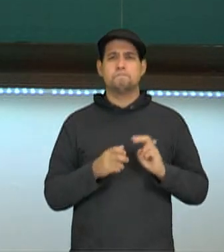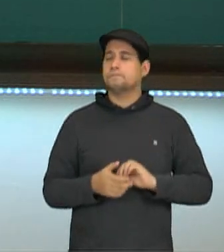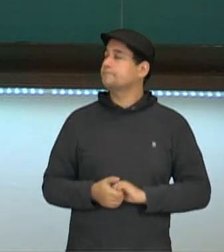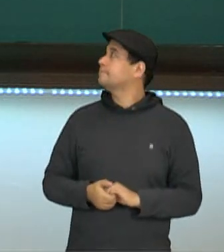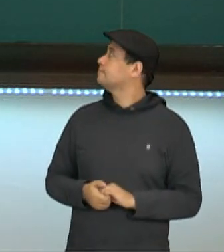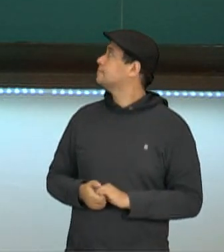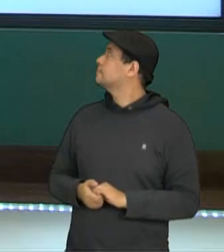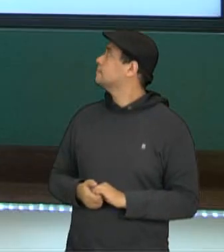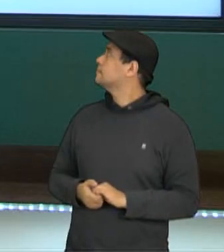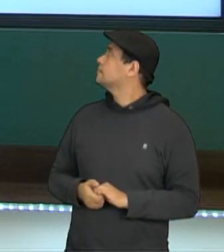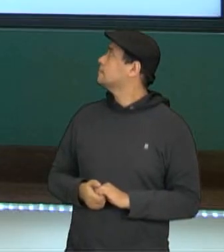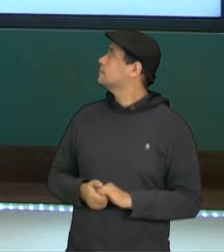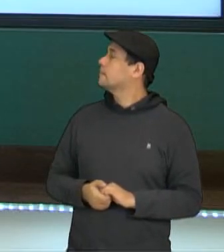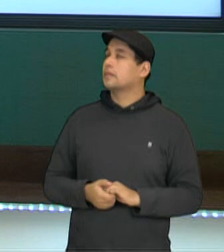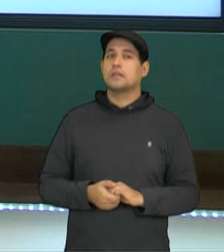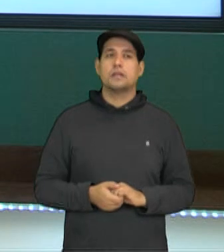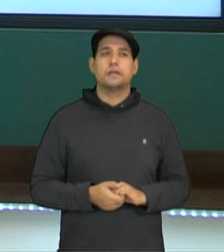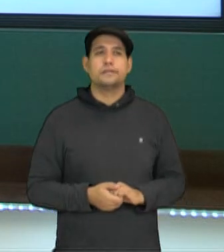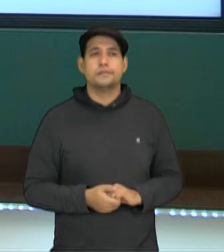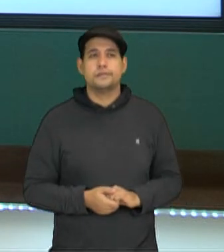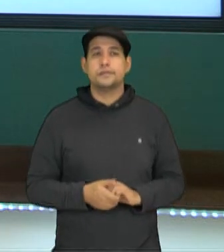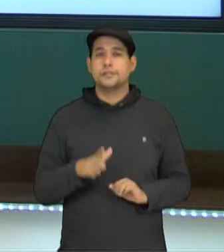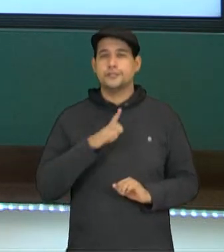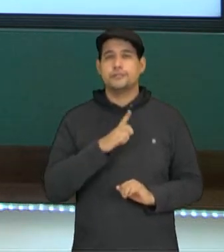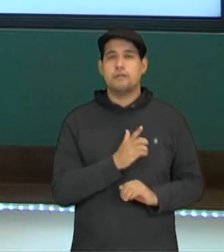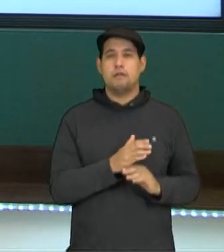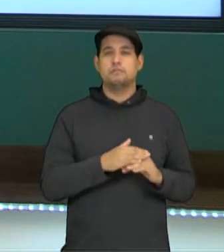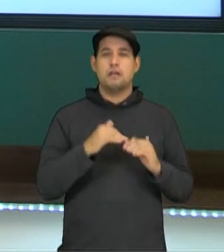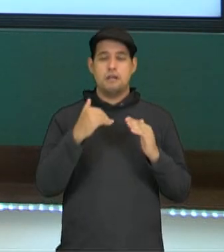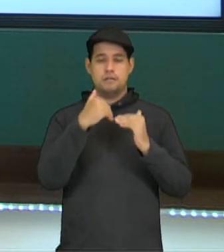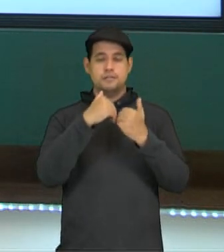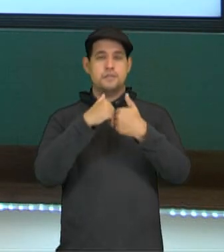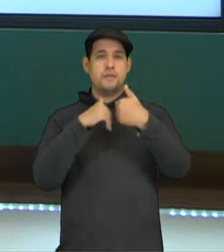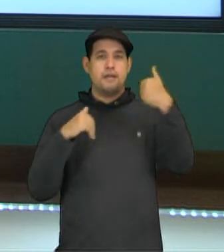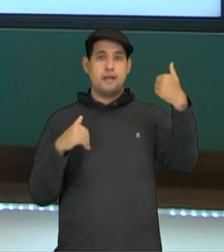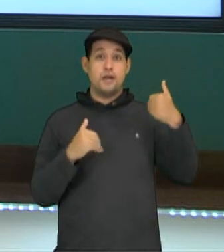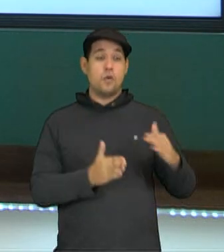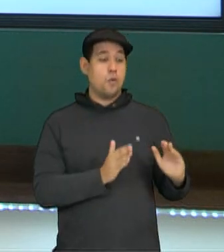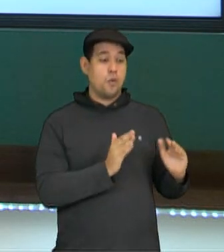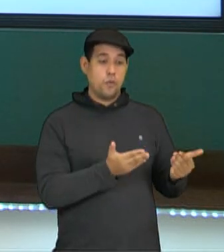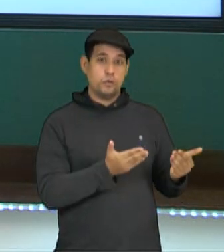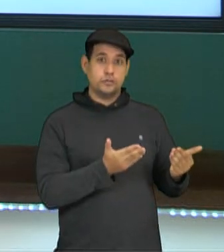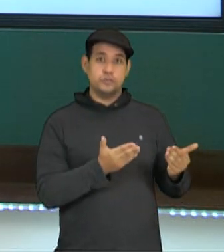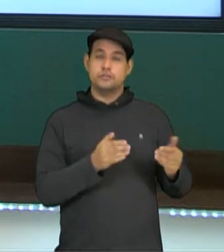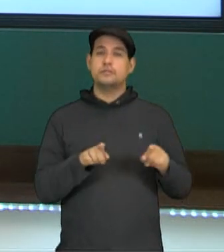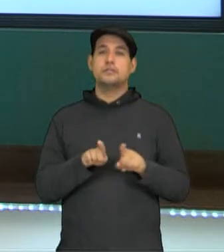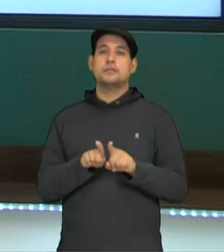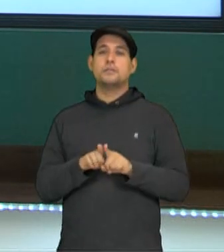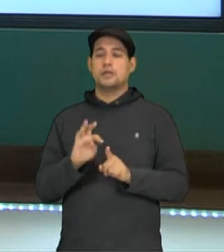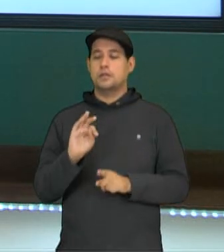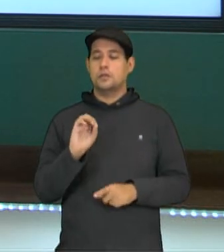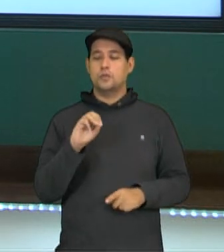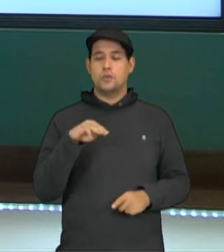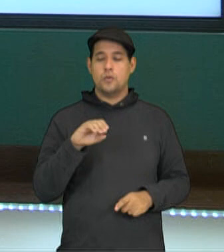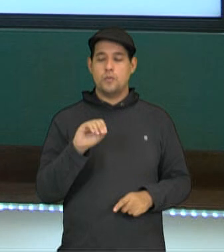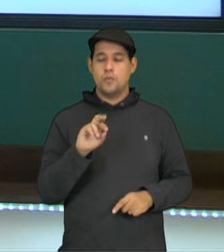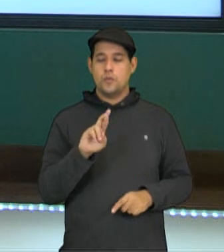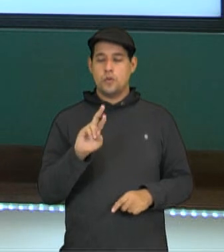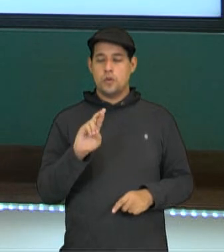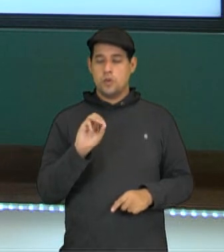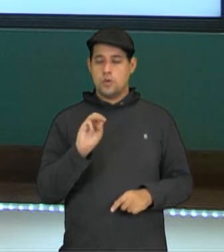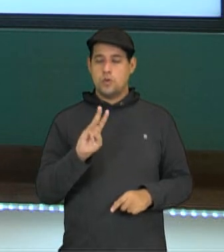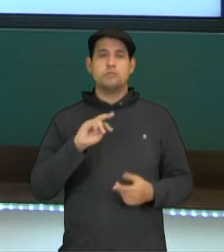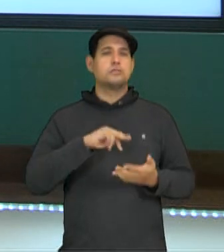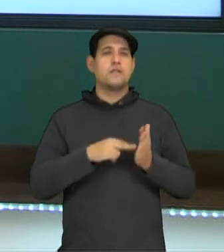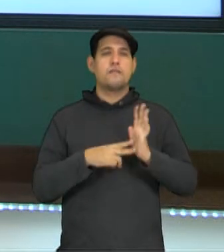só. Eu coloquei uma linha aqui para separar o today, hoje, e o tomorrow, amanhã. Hoje é